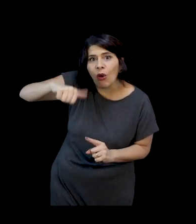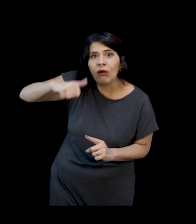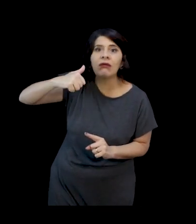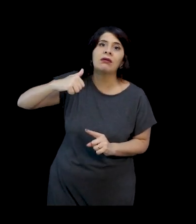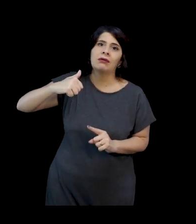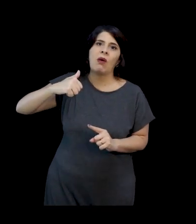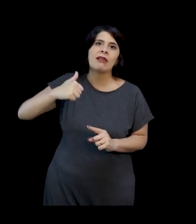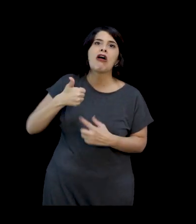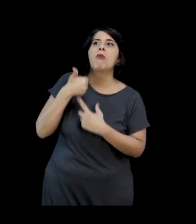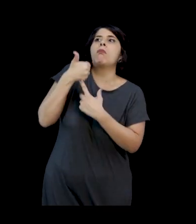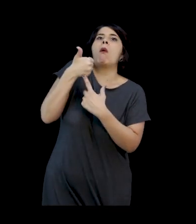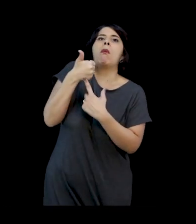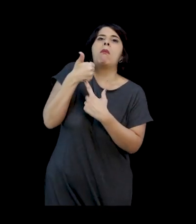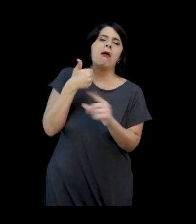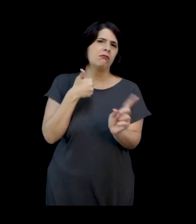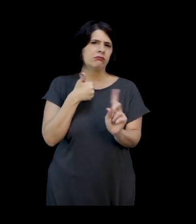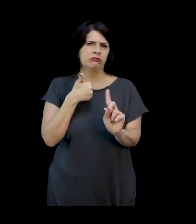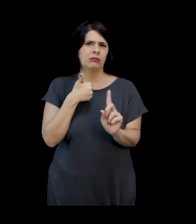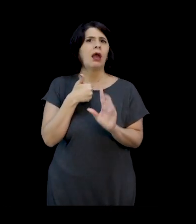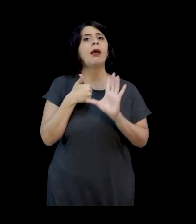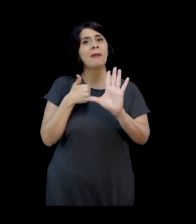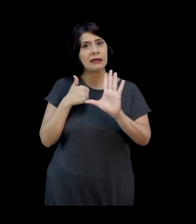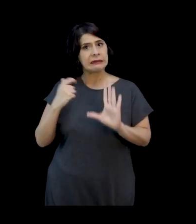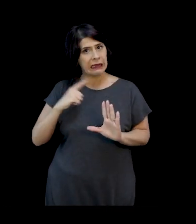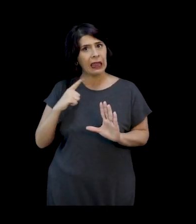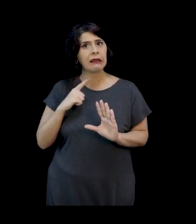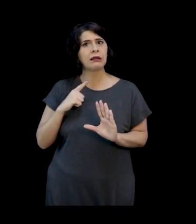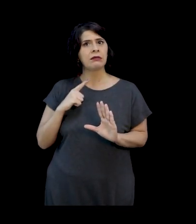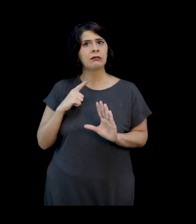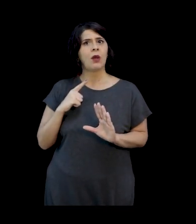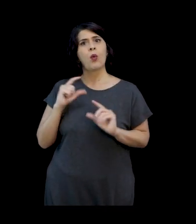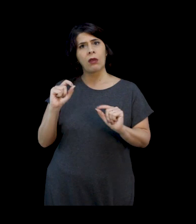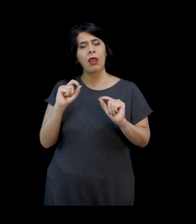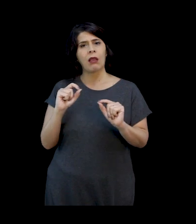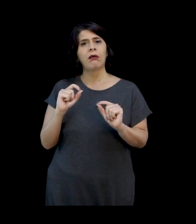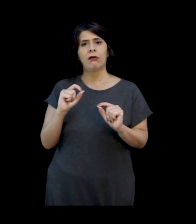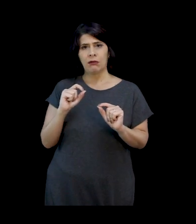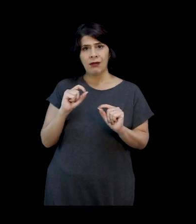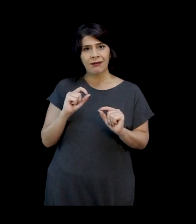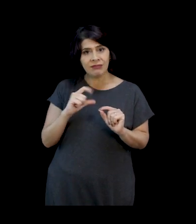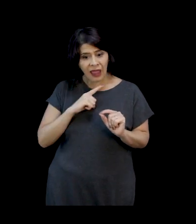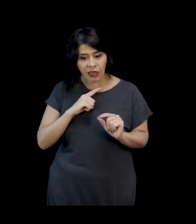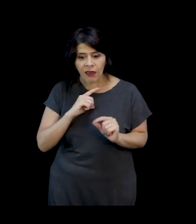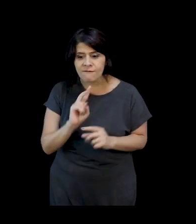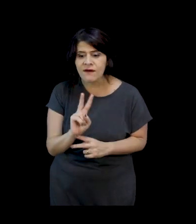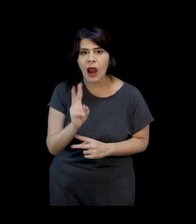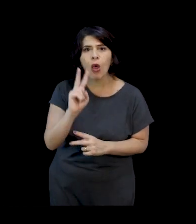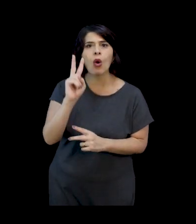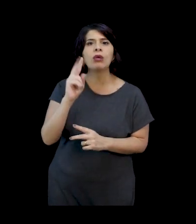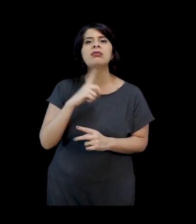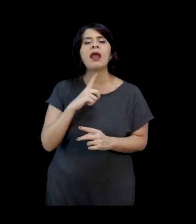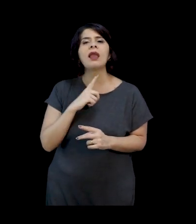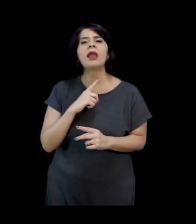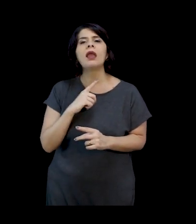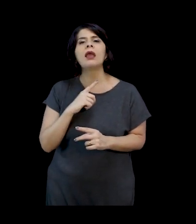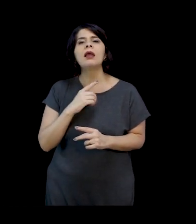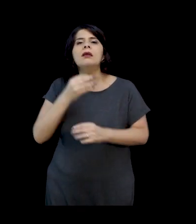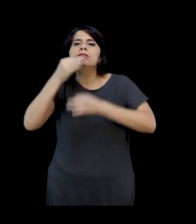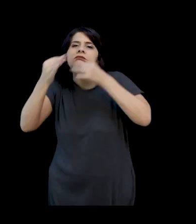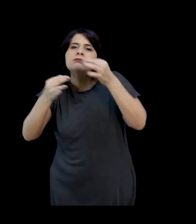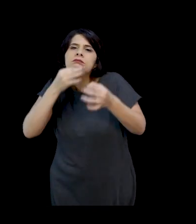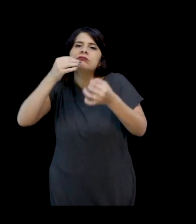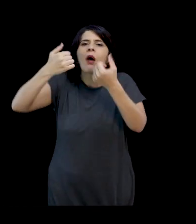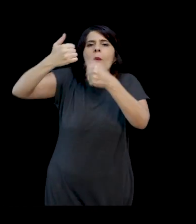né? Mas ele é um fato formal de que tem um valor. Aquilo traz